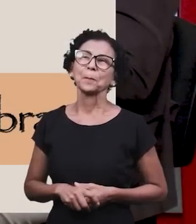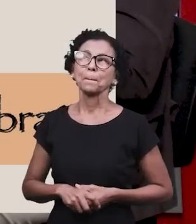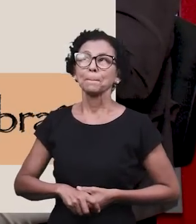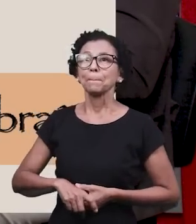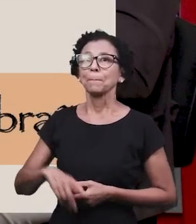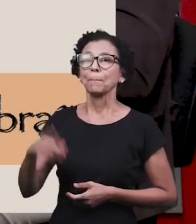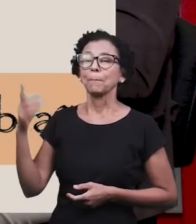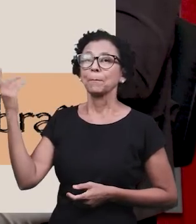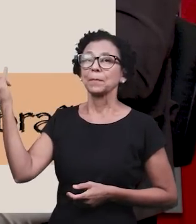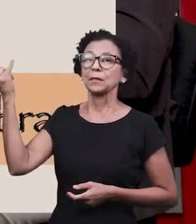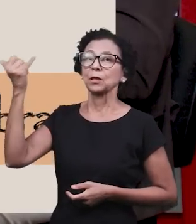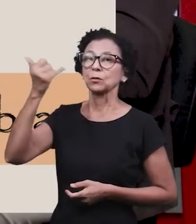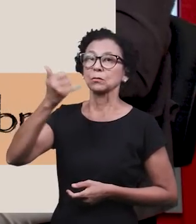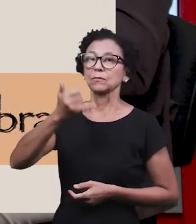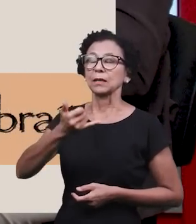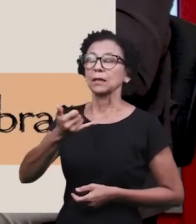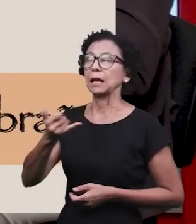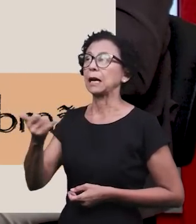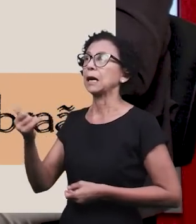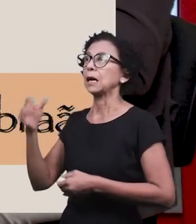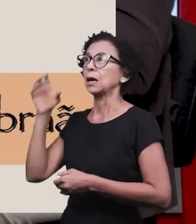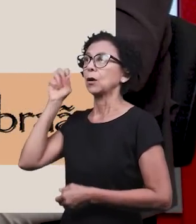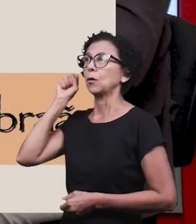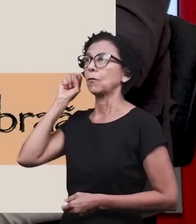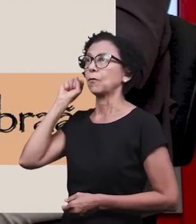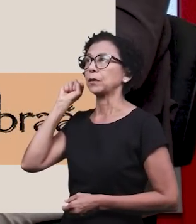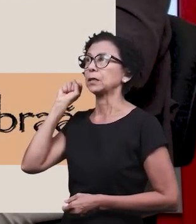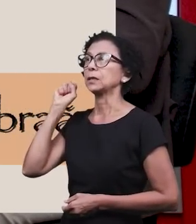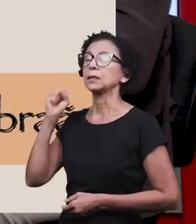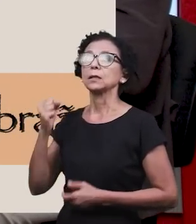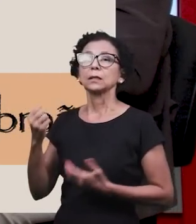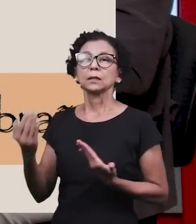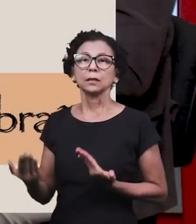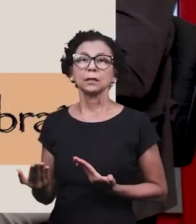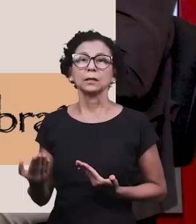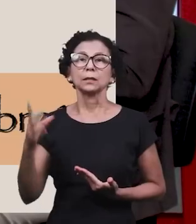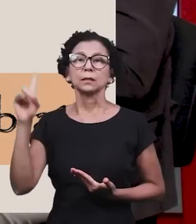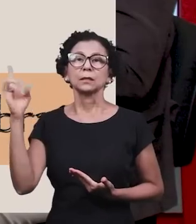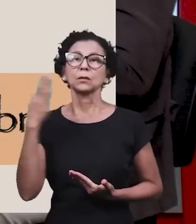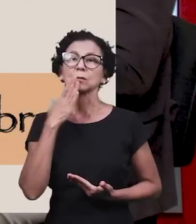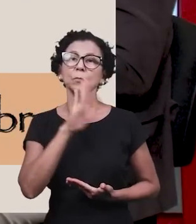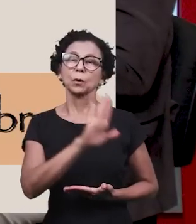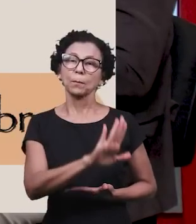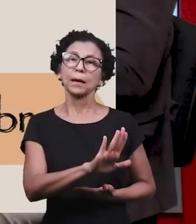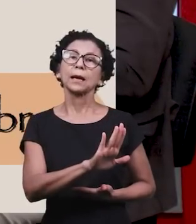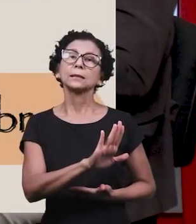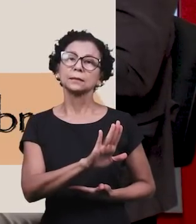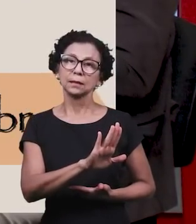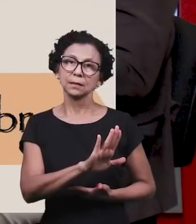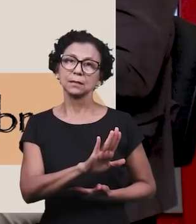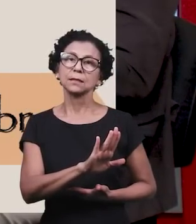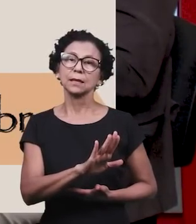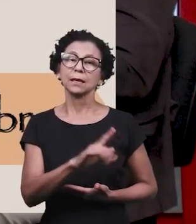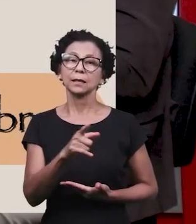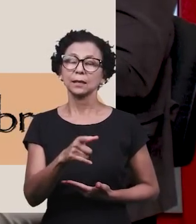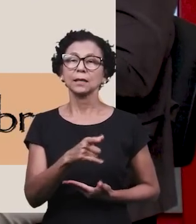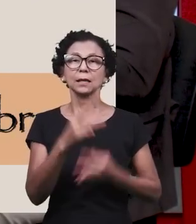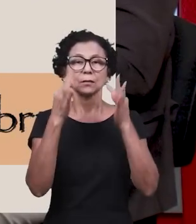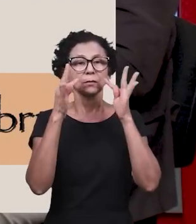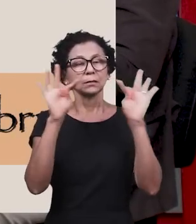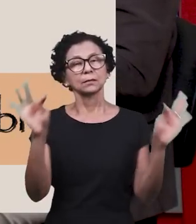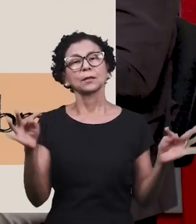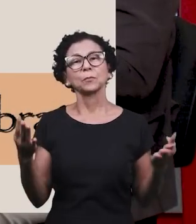captar uma descendência após o dilúvio. Então nós temos, primeiramente, Noé, que